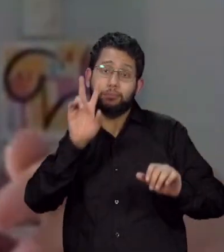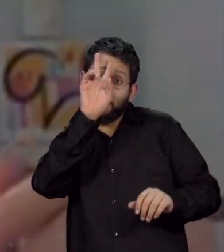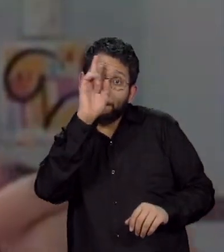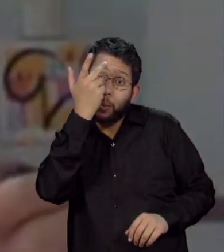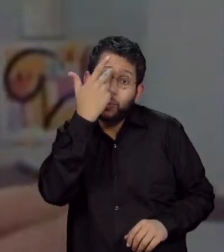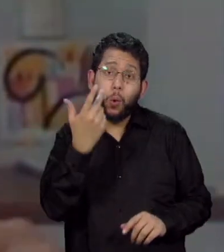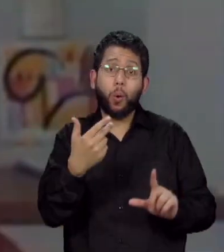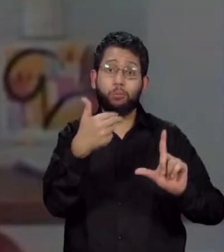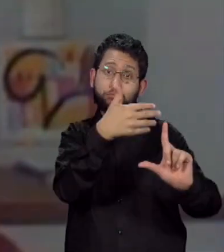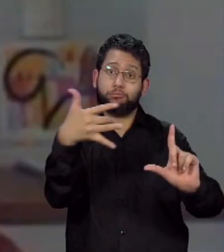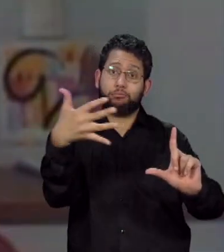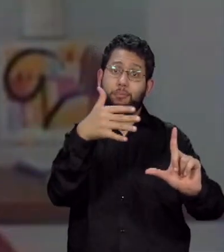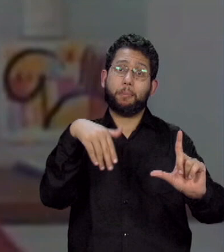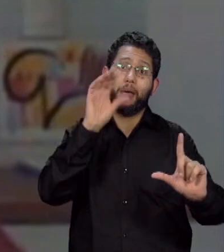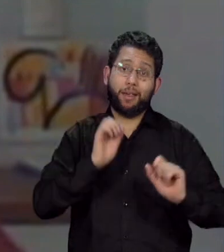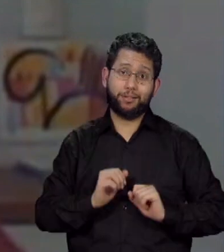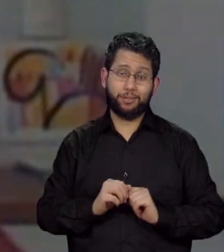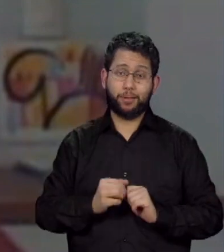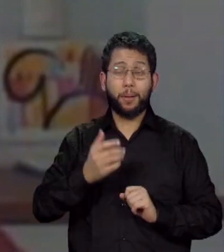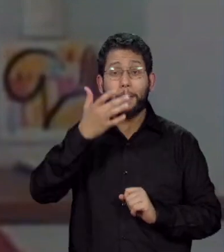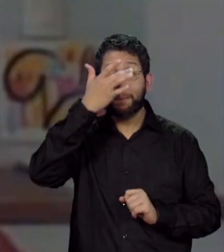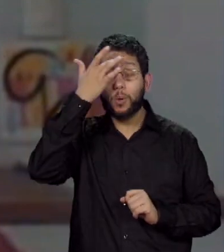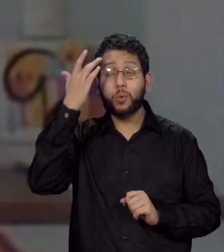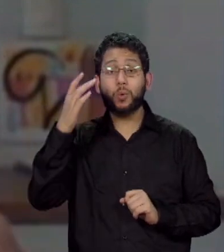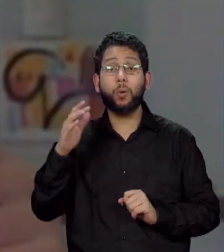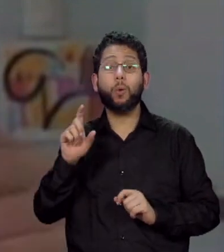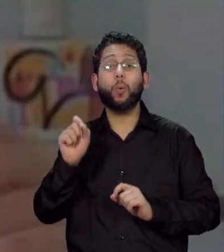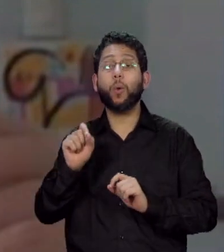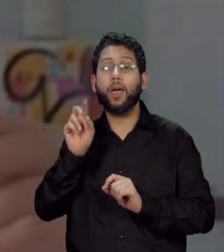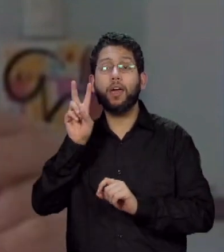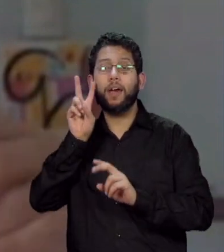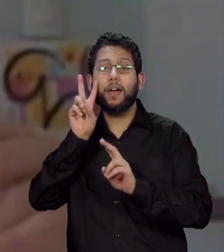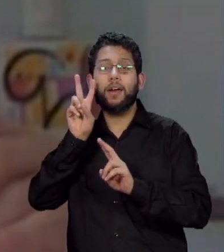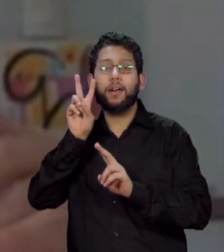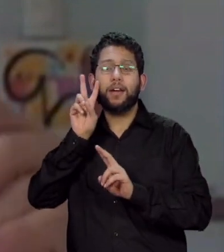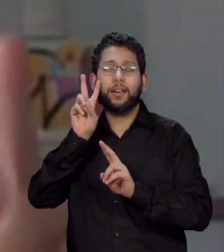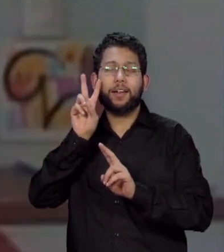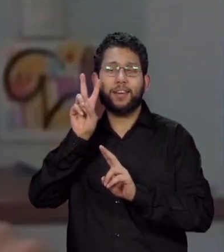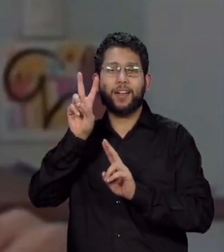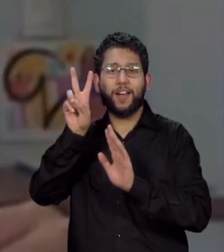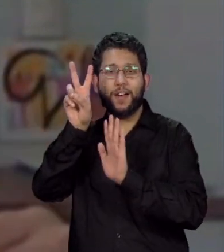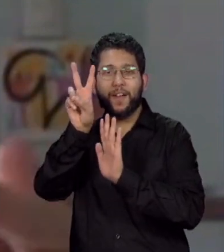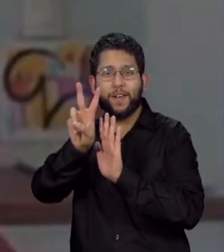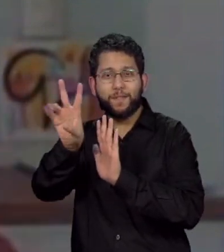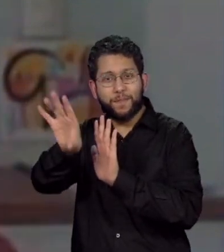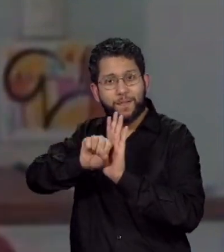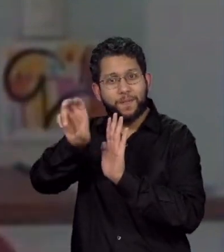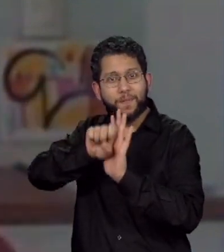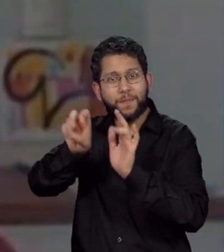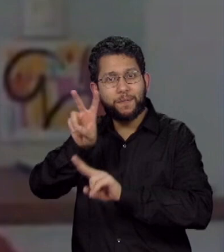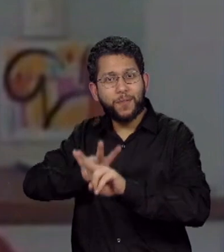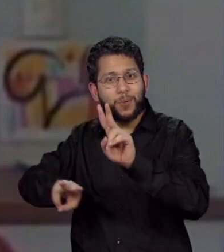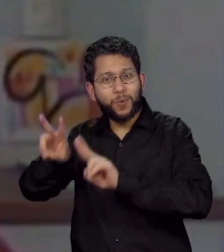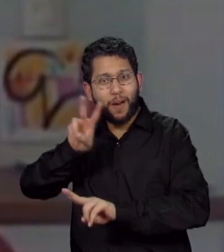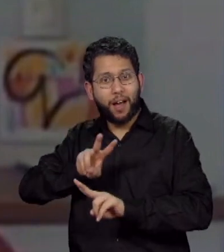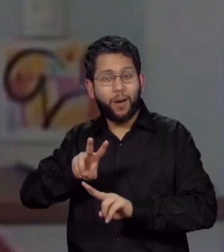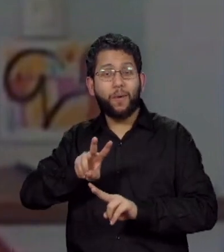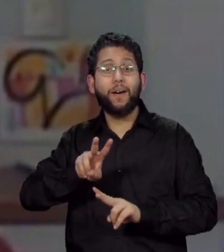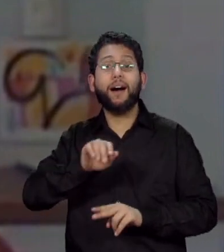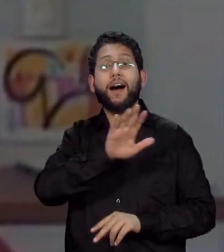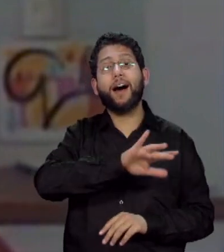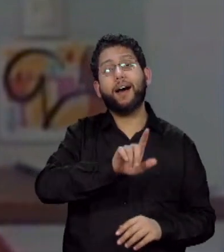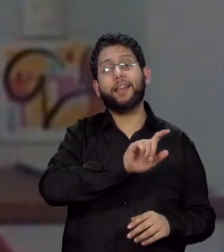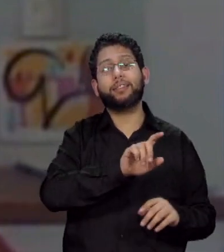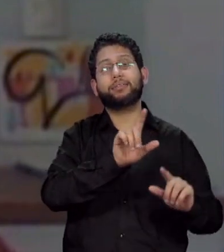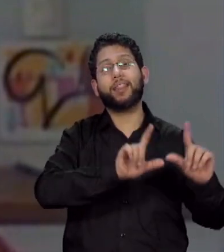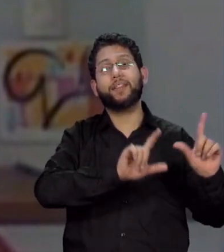uma queda de consumo audiovisual das TVs, dos canais pagos, né,